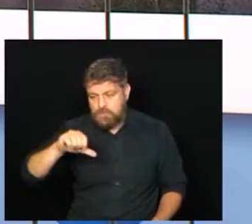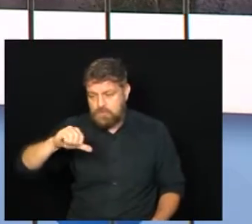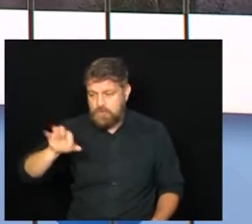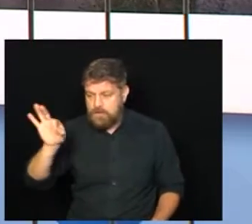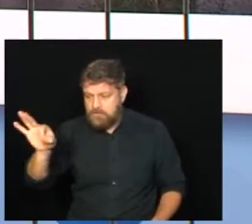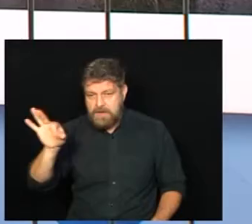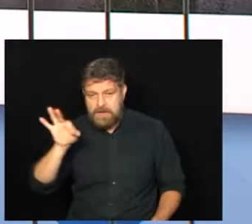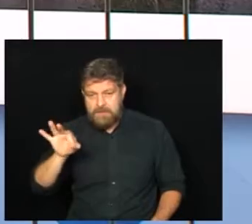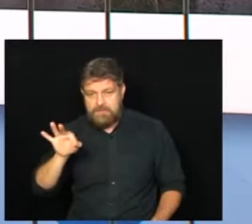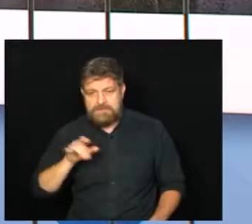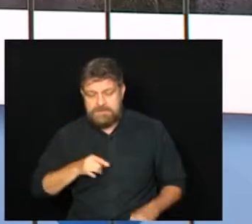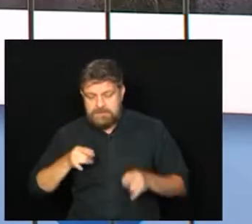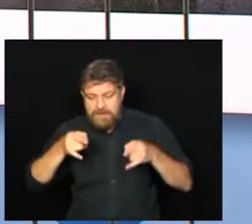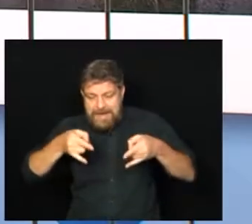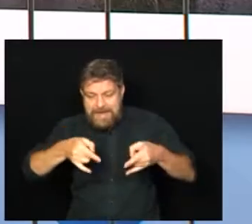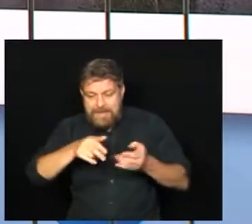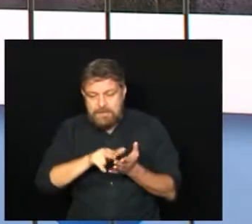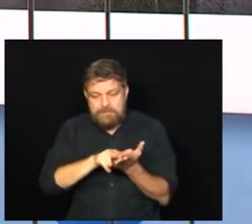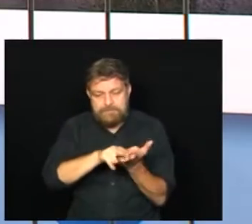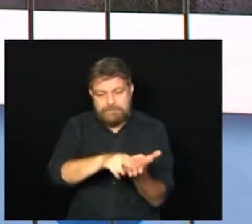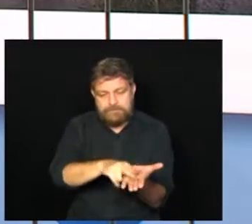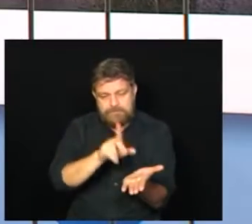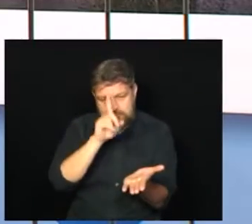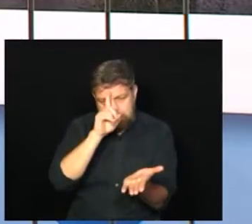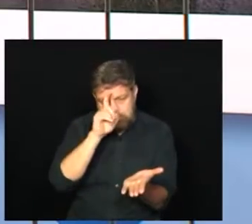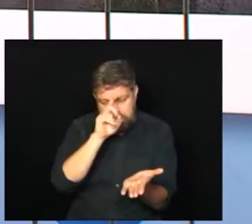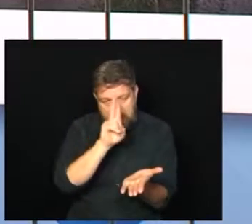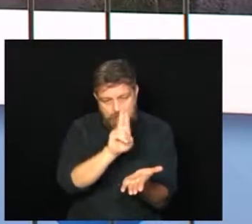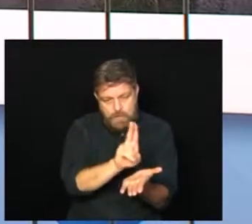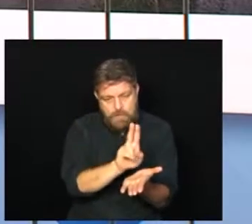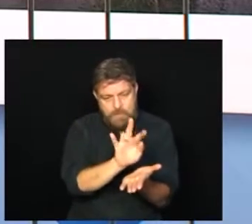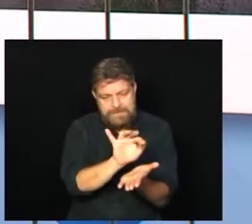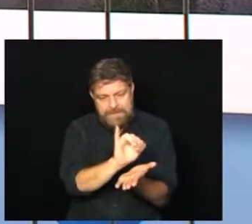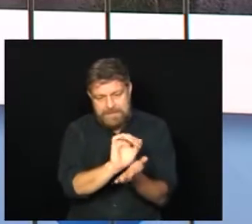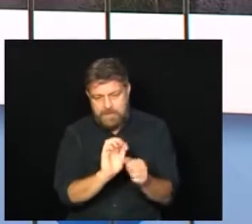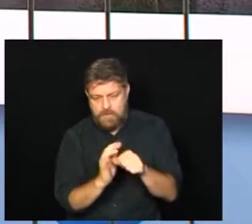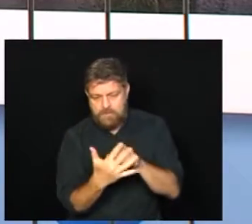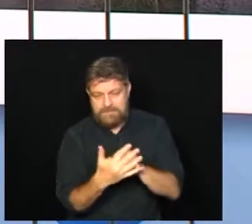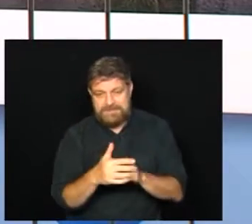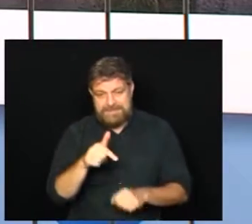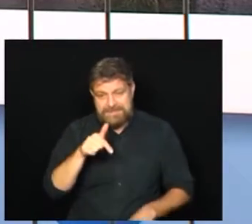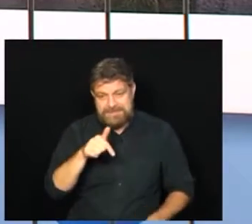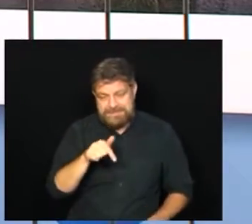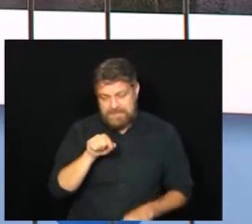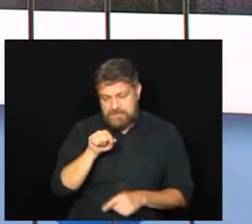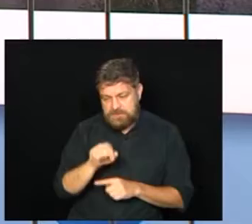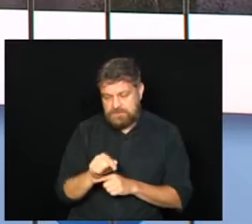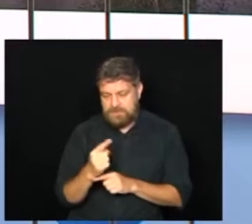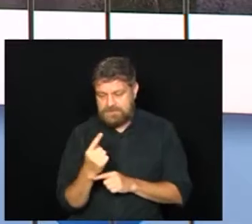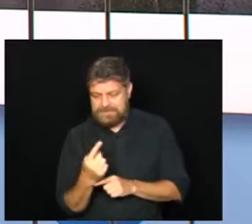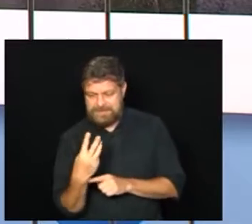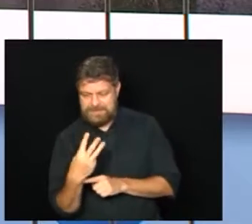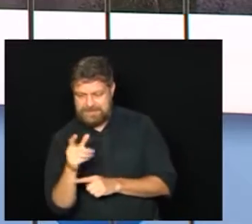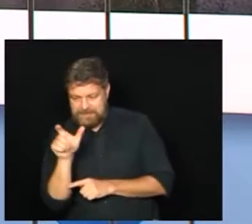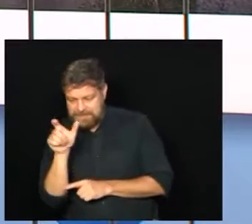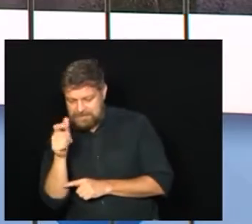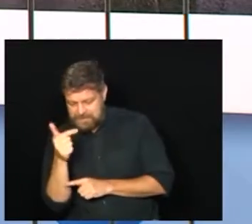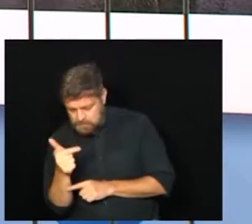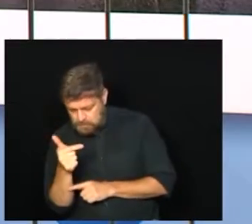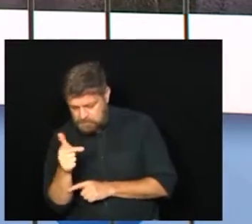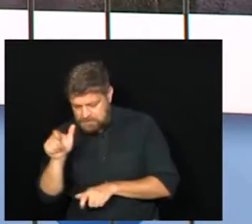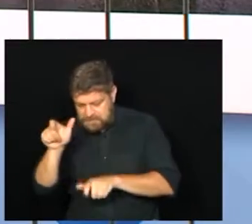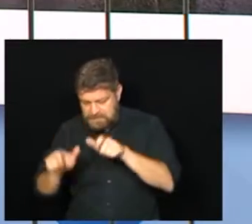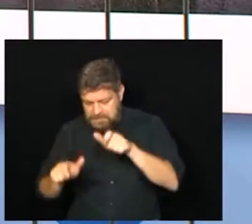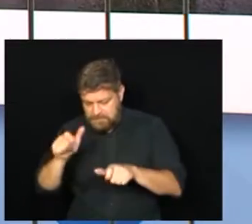37,9% de ocupação em leitos de UTI Covid. São 7.132 pacientes internados em todos